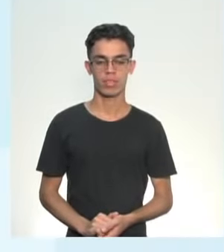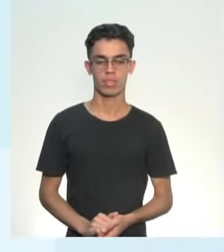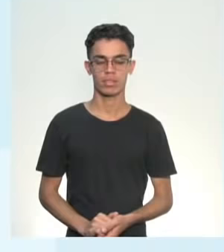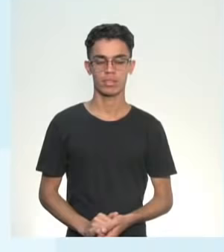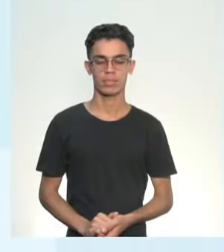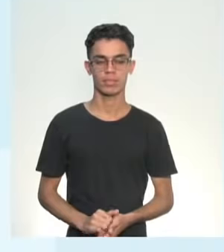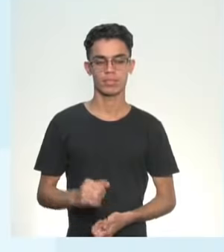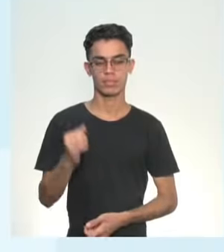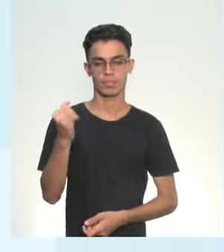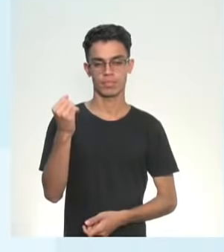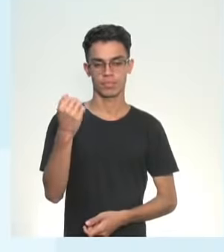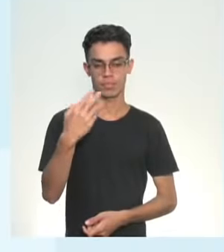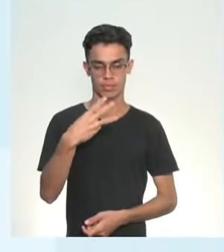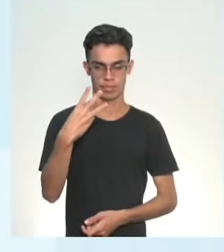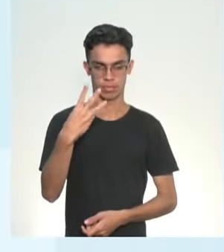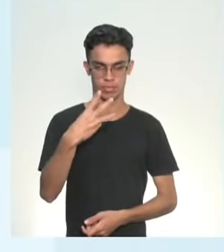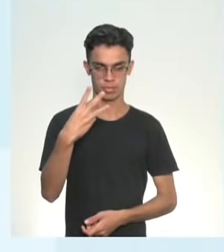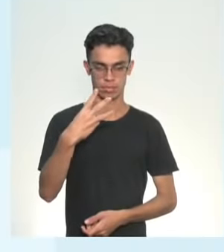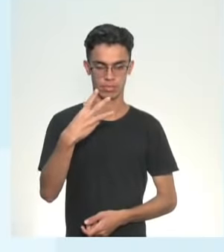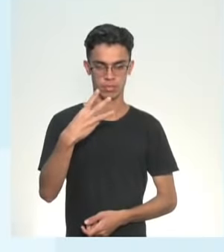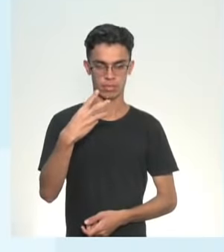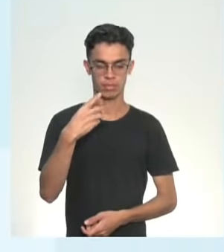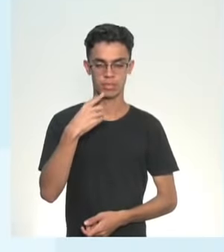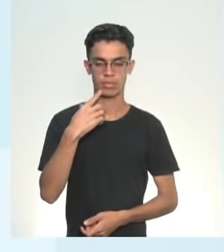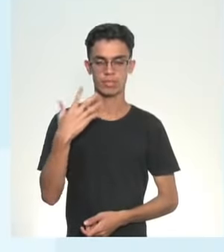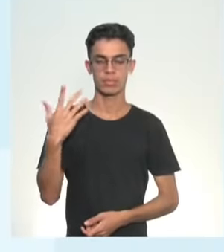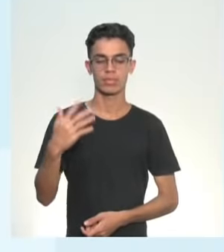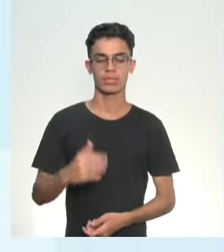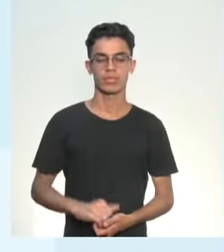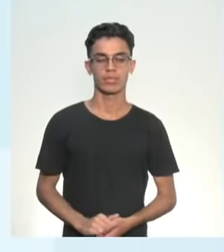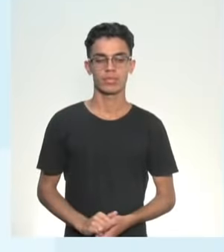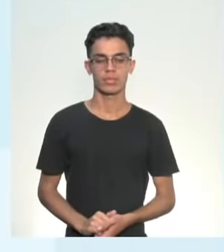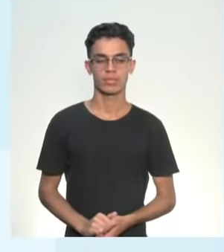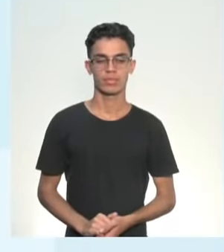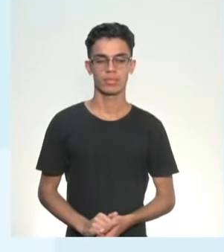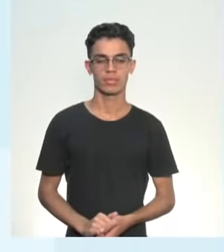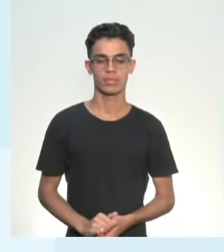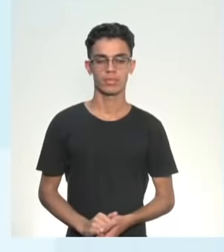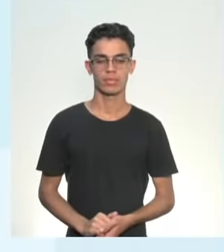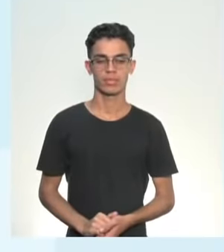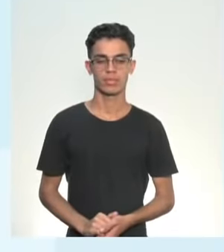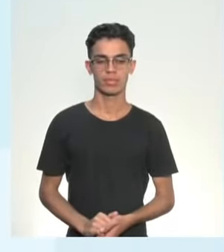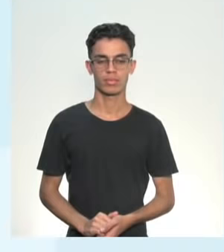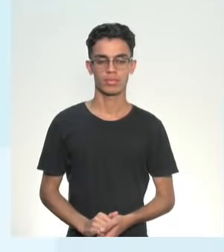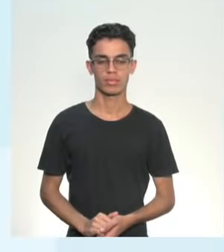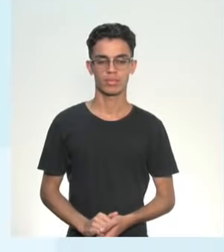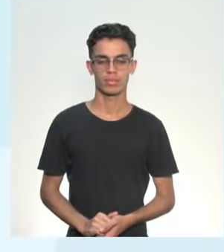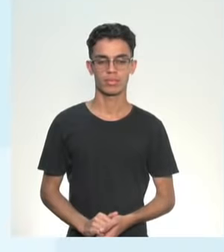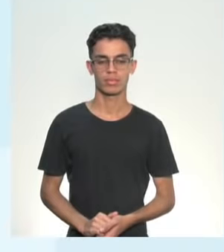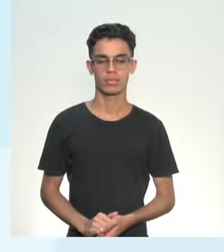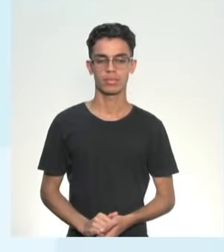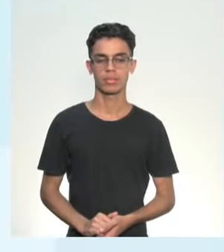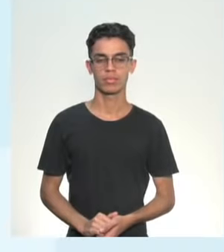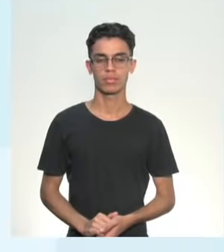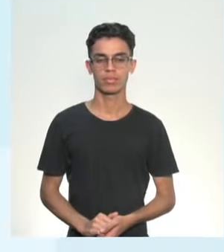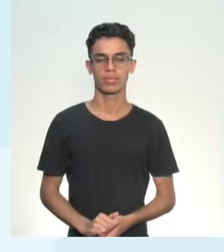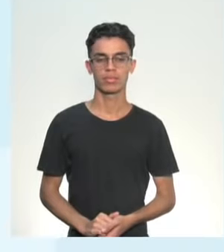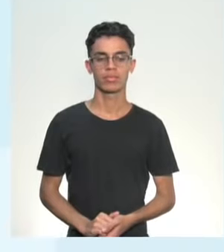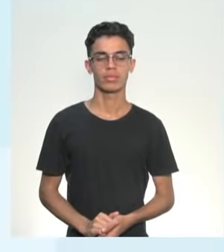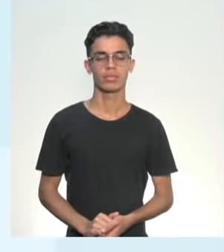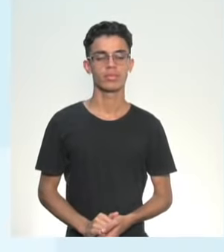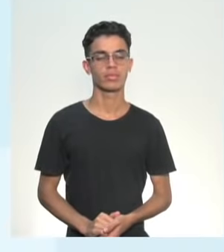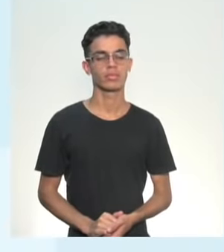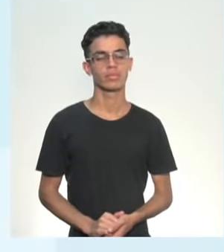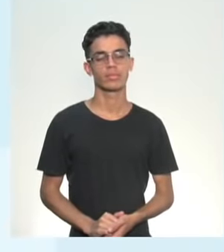três alternativas ali pra vocês e next with Happiness and at first Hand